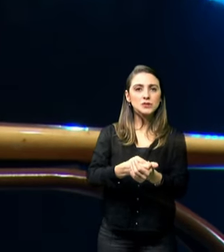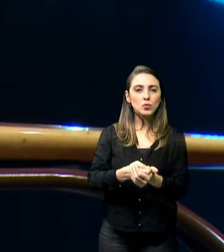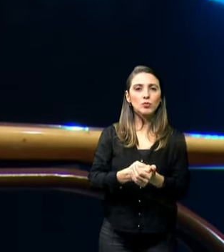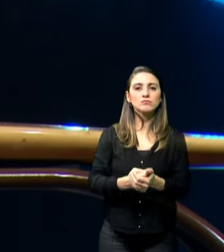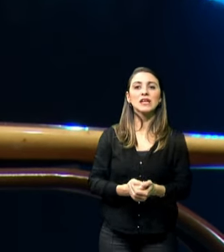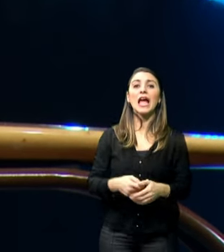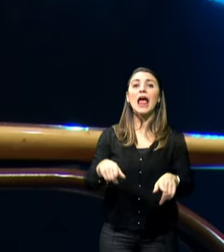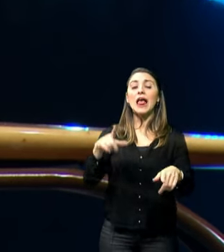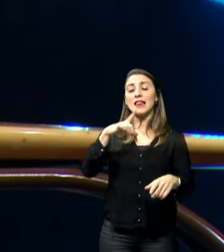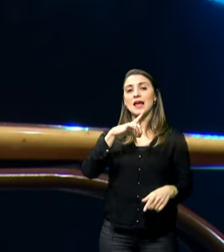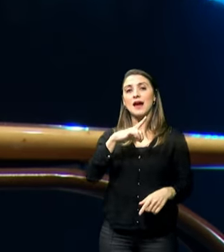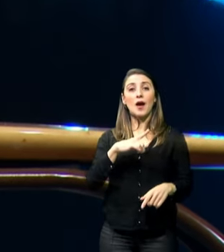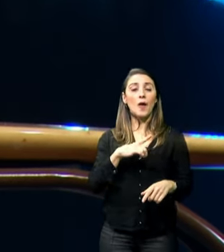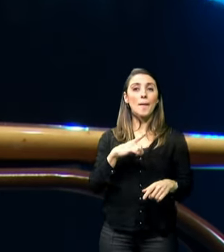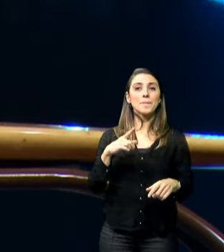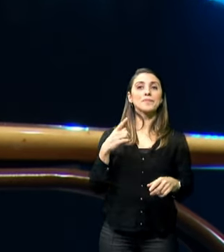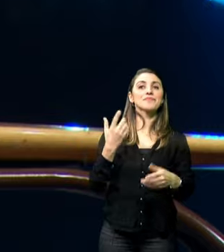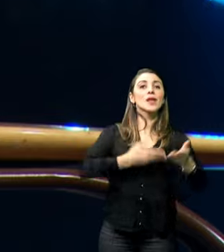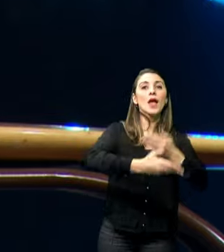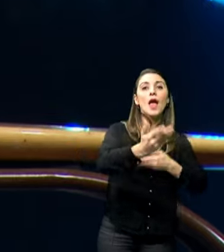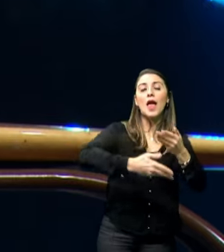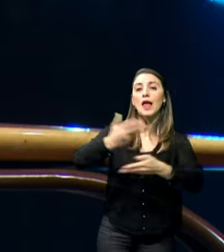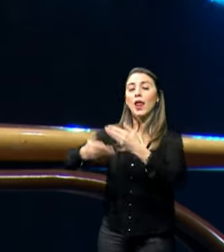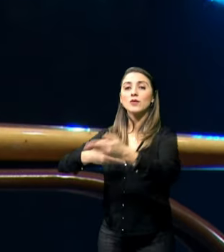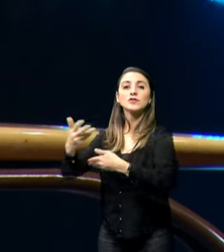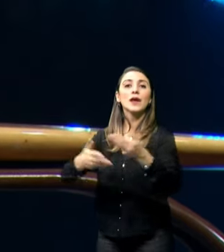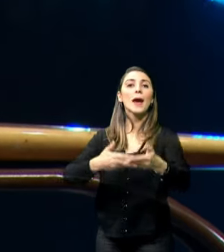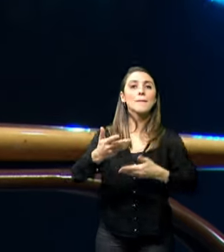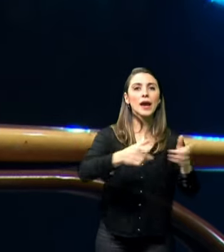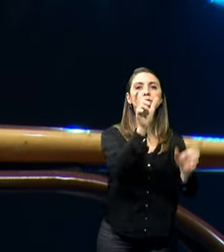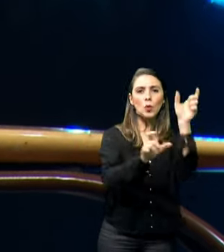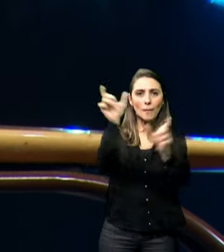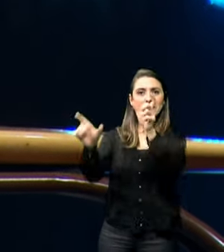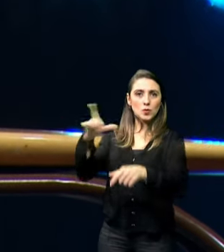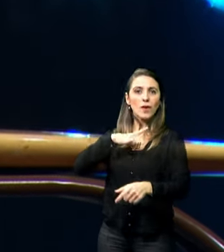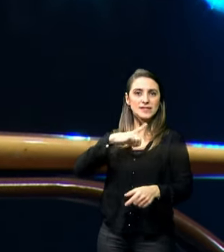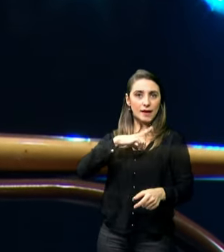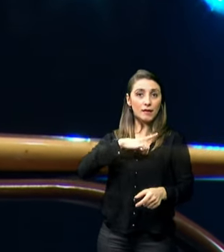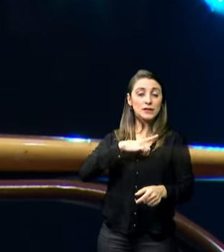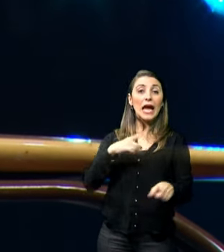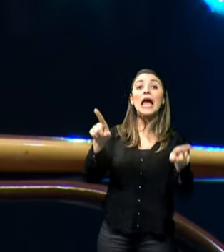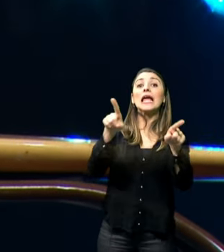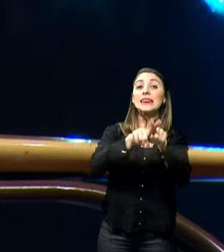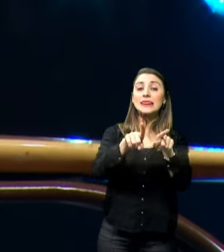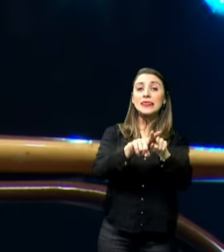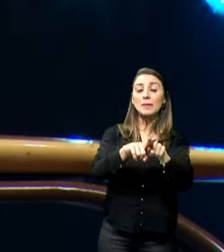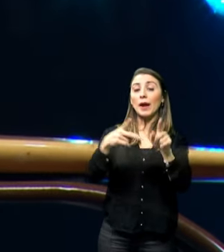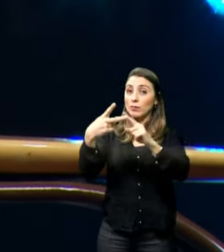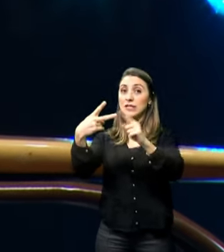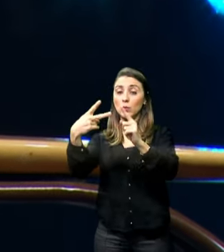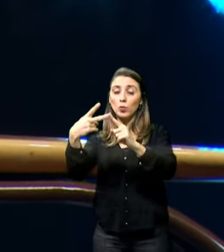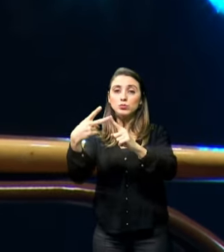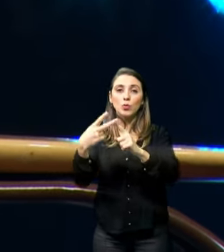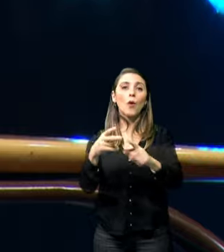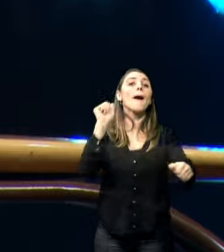relacionamentos e eu decido romper com alguns relacionamentos.